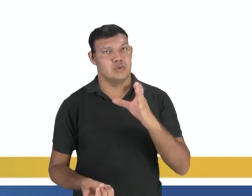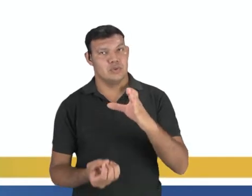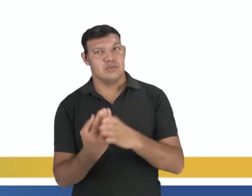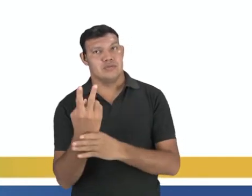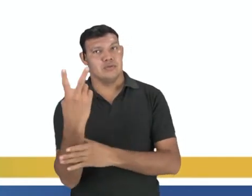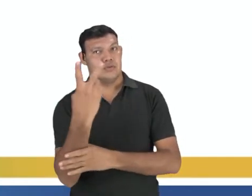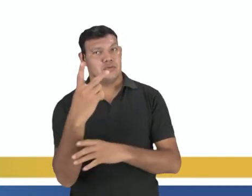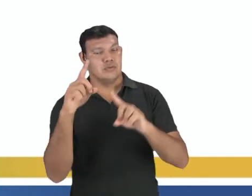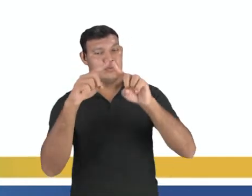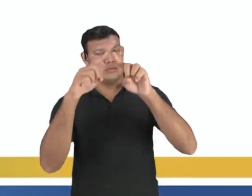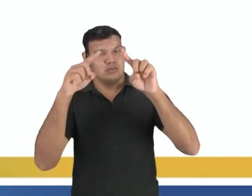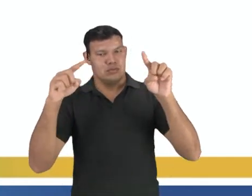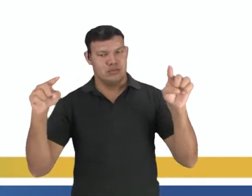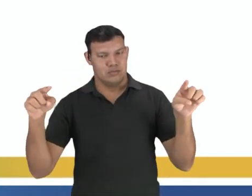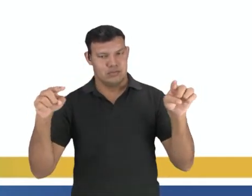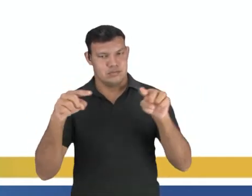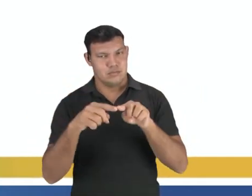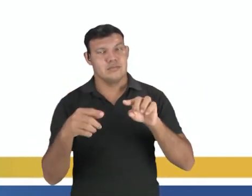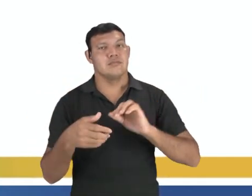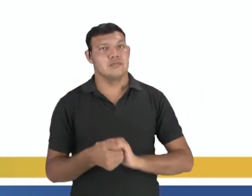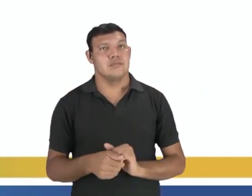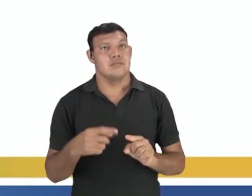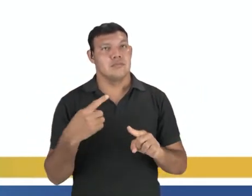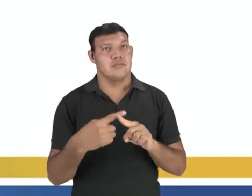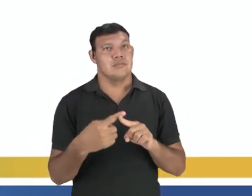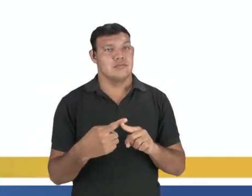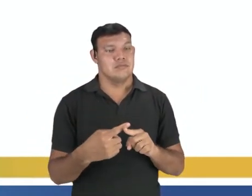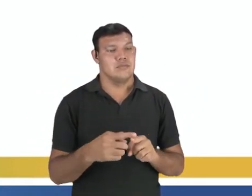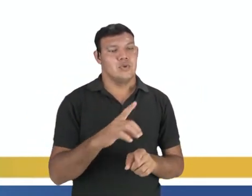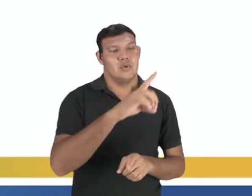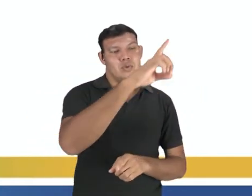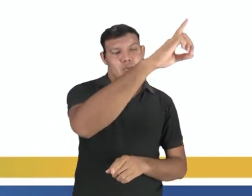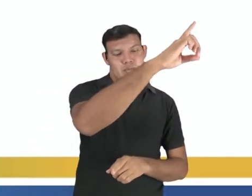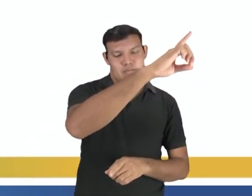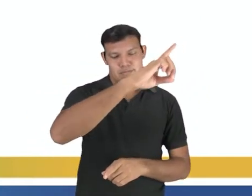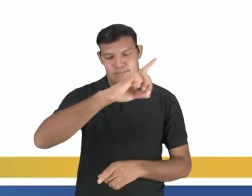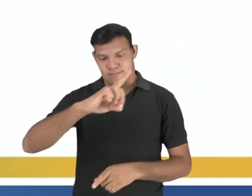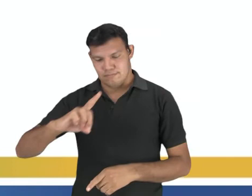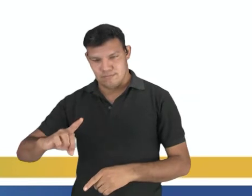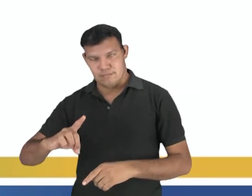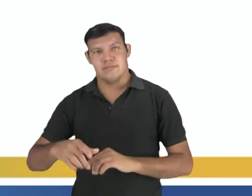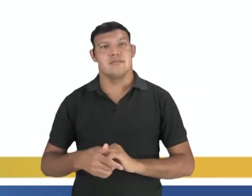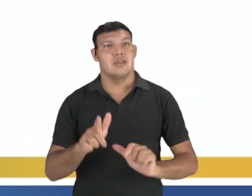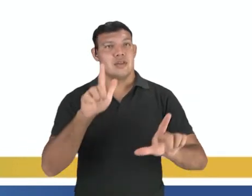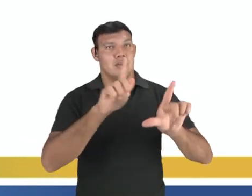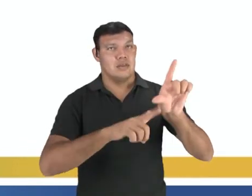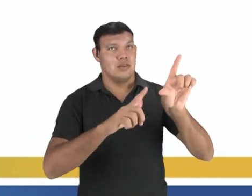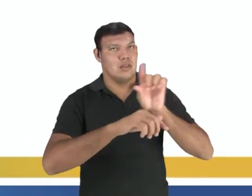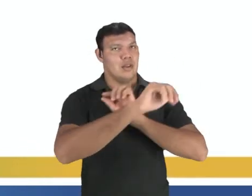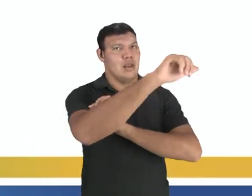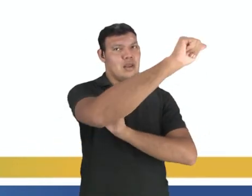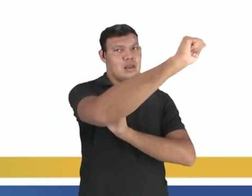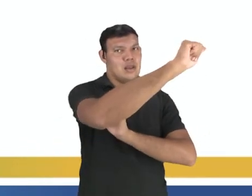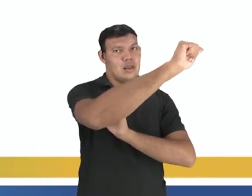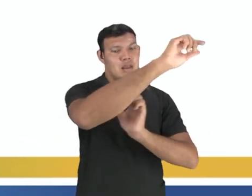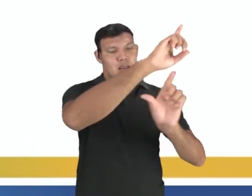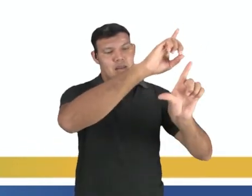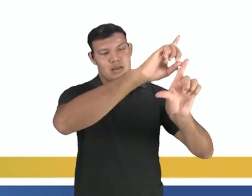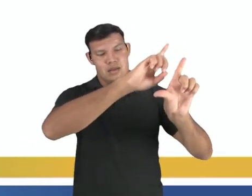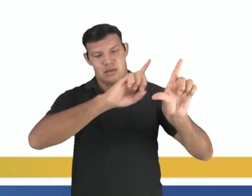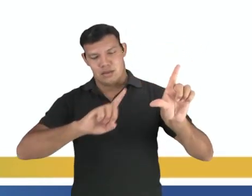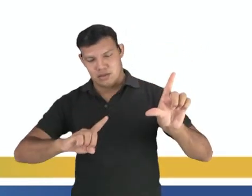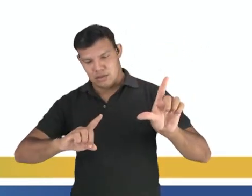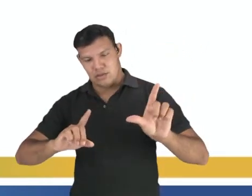retângulos, já que a diagonal é uma bissetriz, ou seja, divide o ângulo de